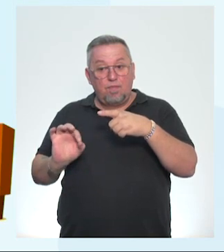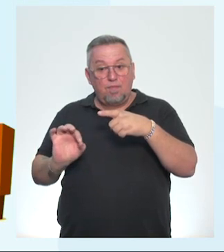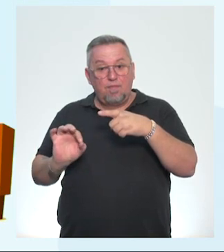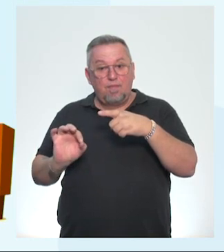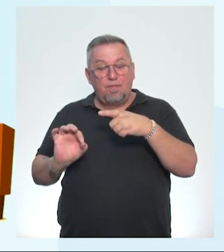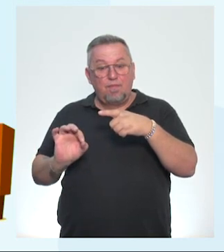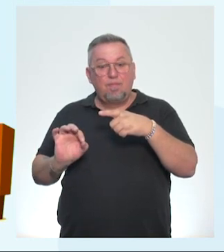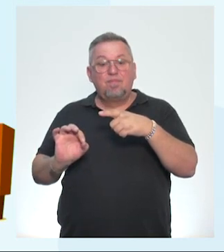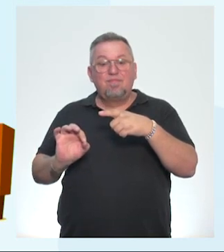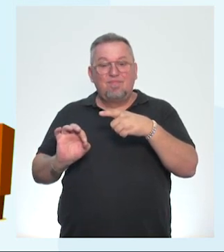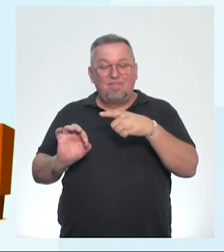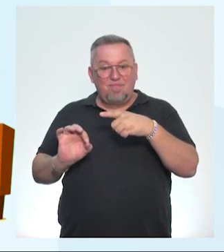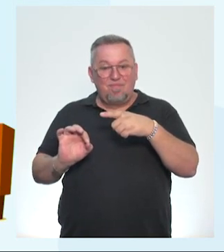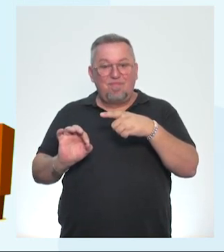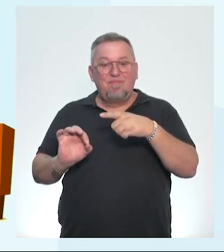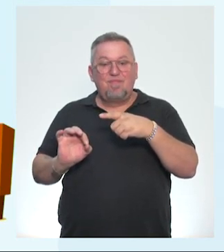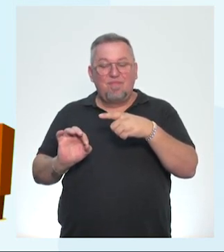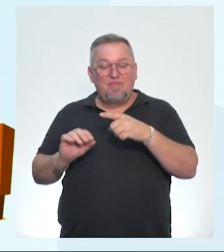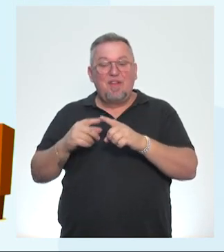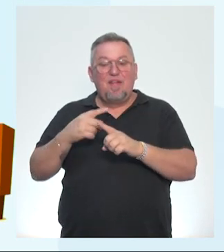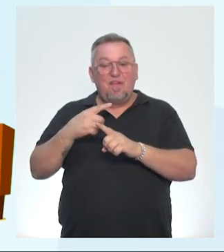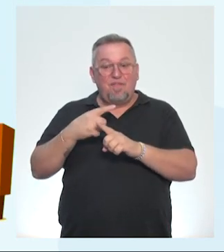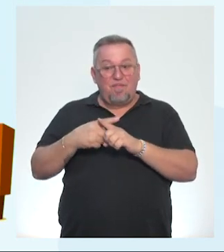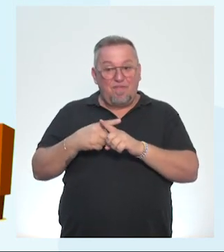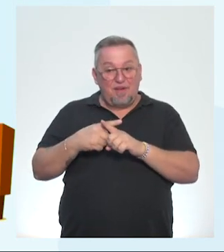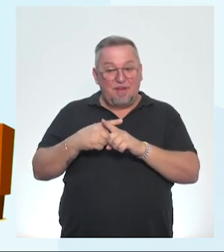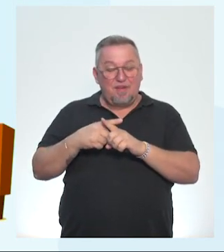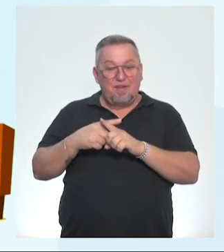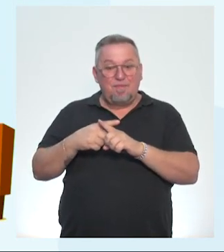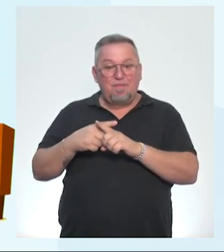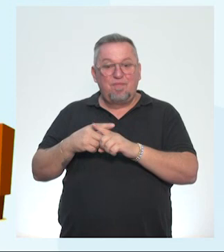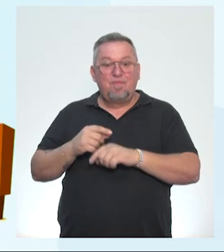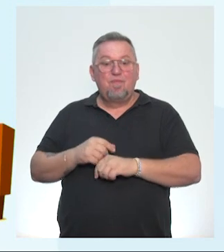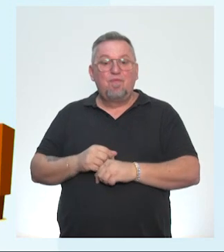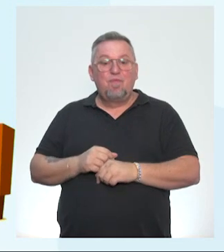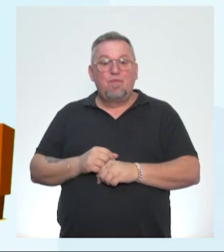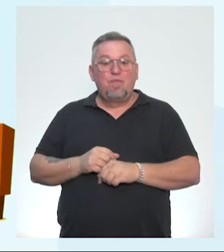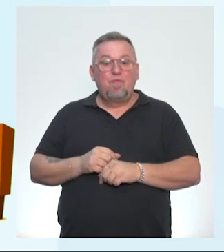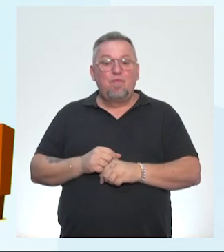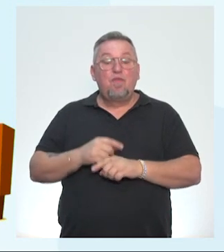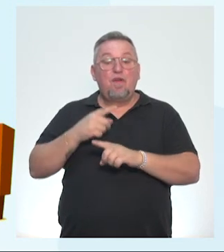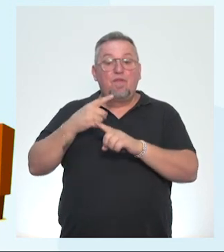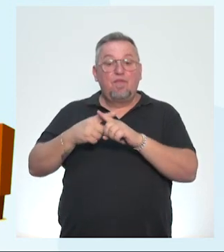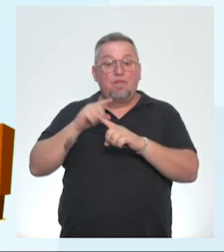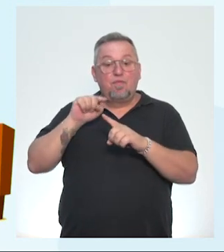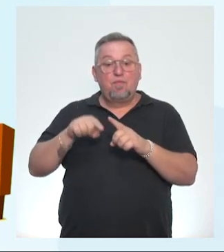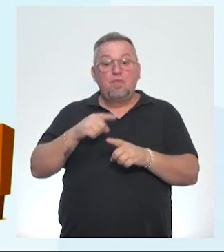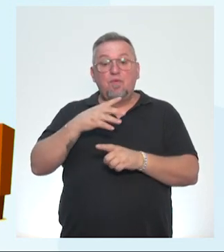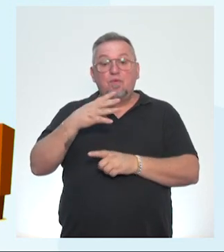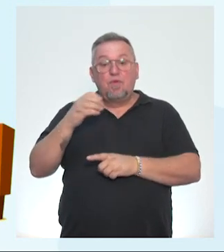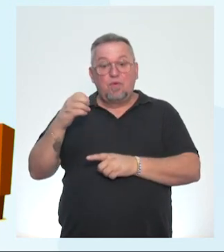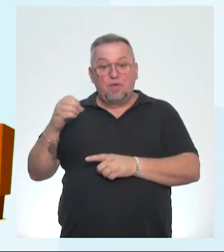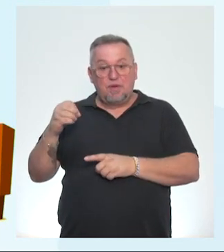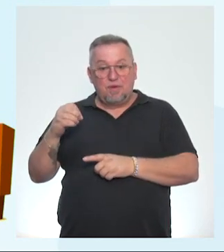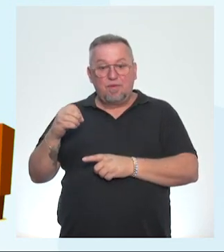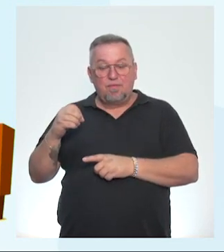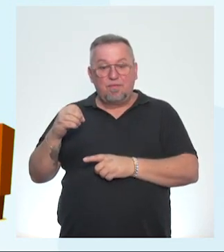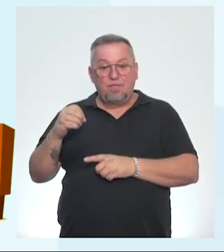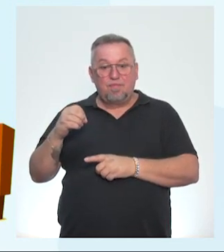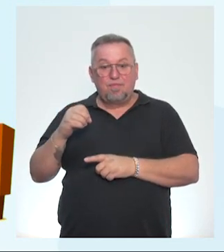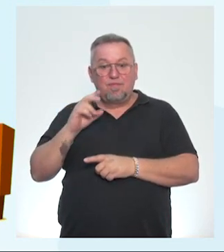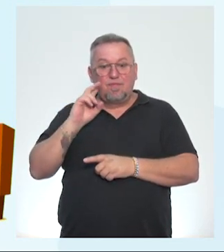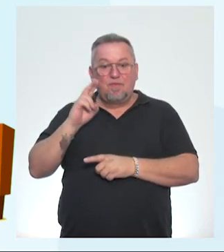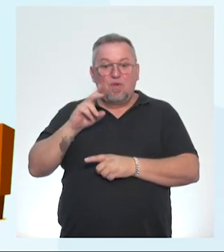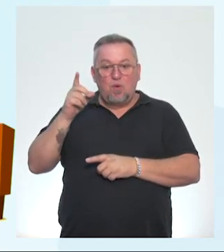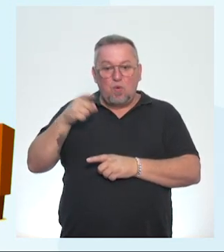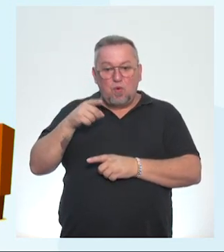75%. Veja como a leitura correta é importante, né? Sim. Por cento, 75 dividido por 100 vezes os 1.400. Olha ela